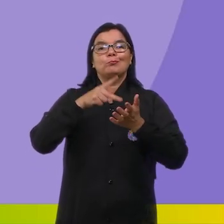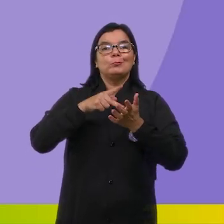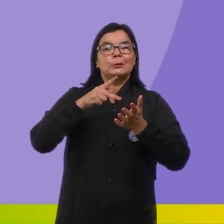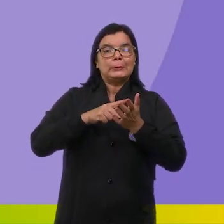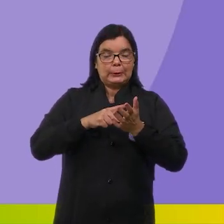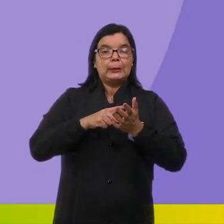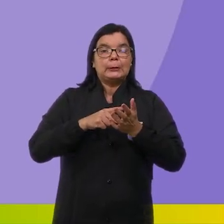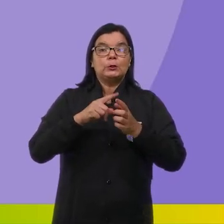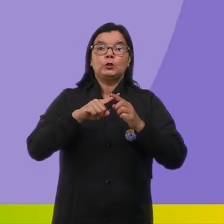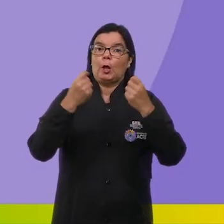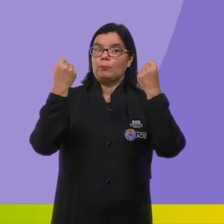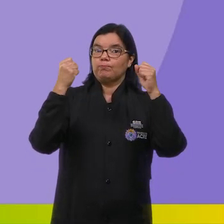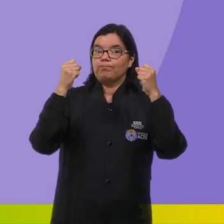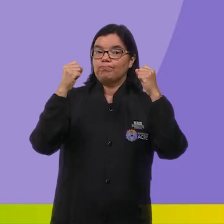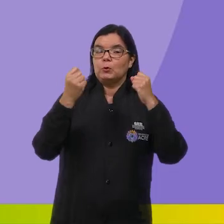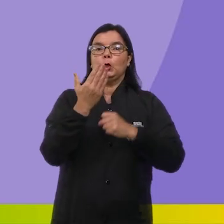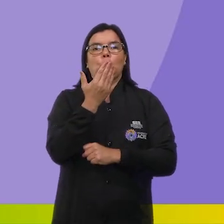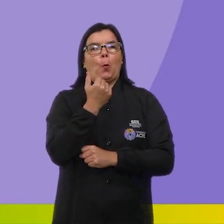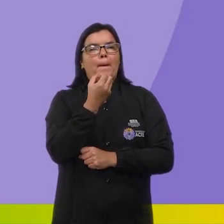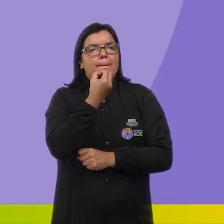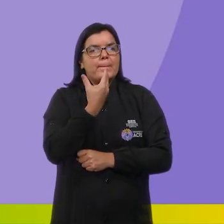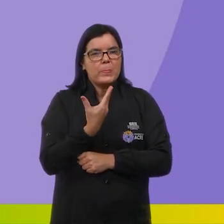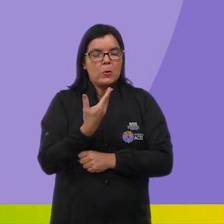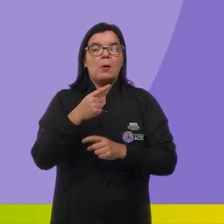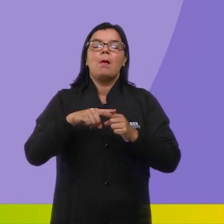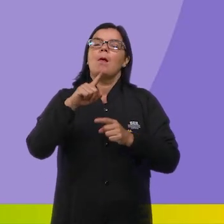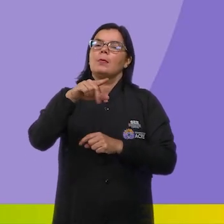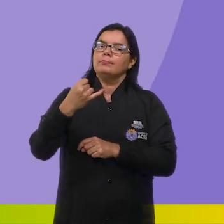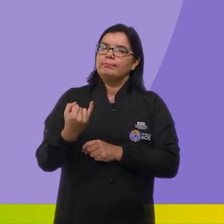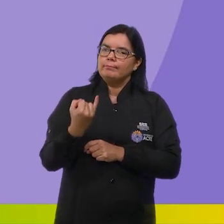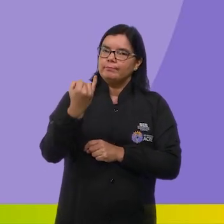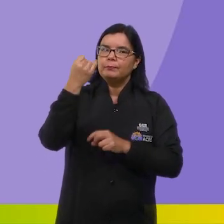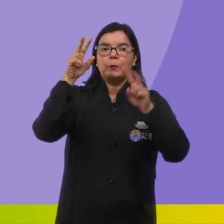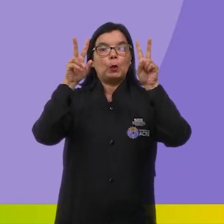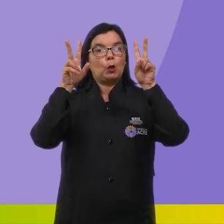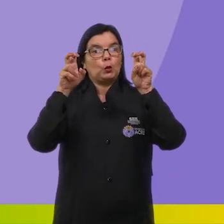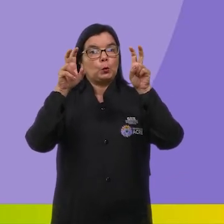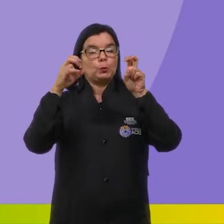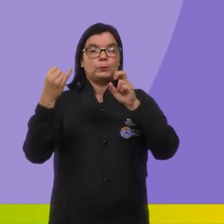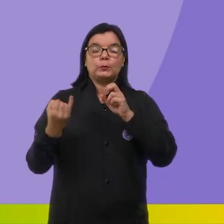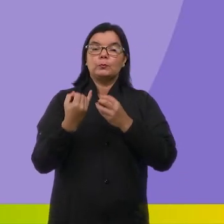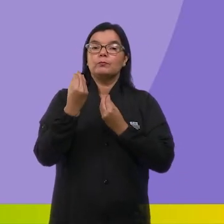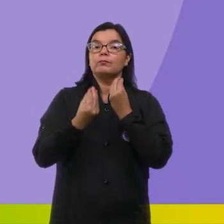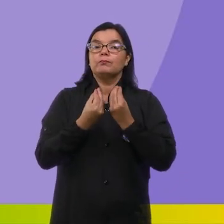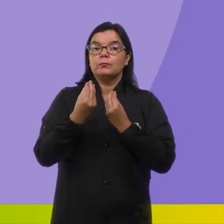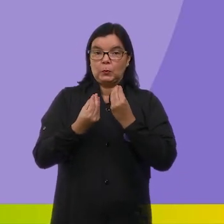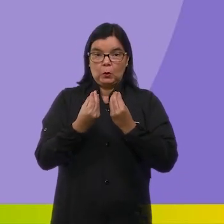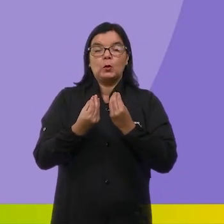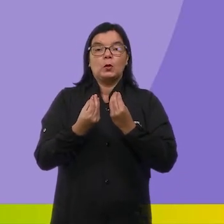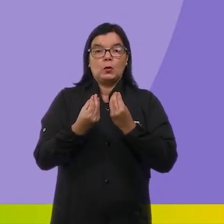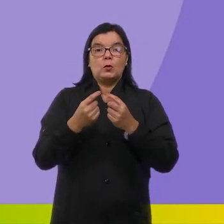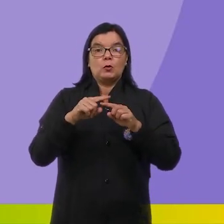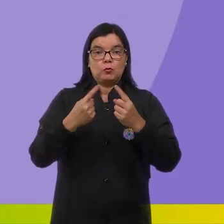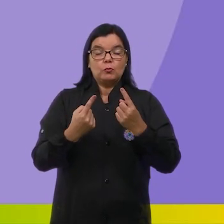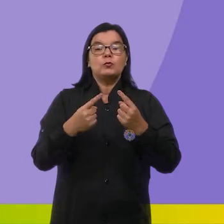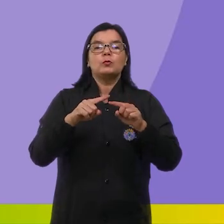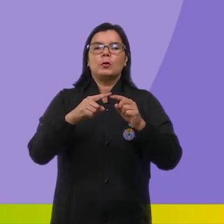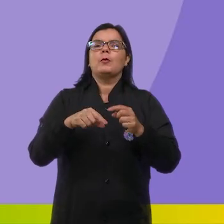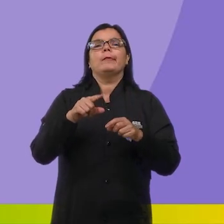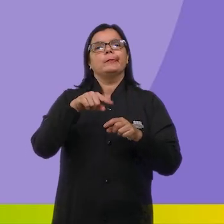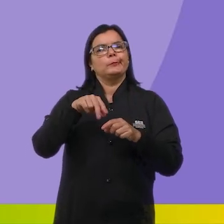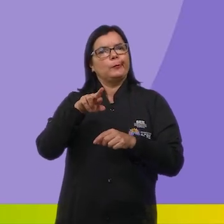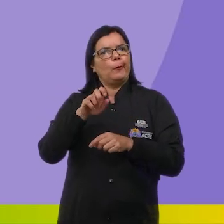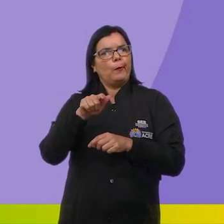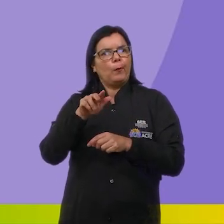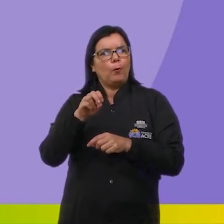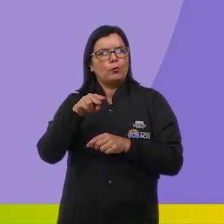nutrição e no exercício. Sendo assim, é fundamental abordar temas cruciais como recursos ergogênicos,